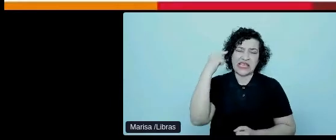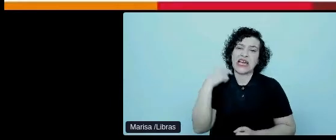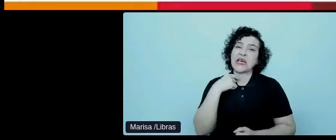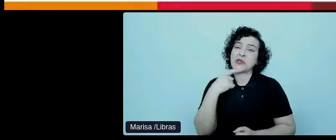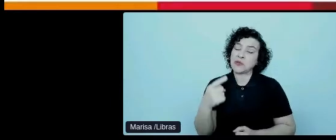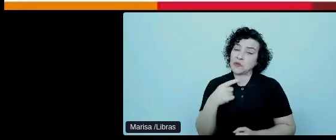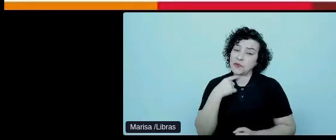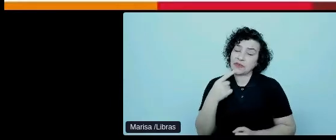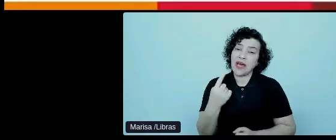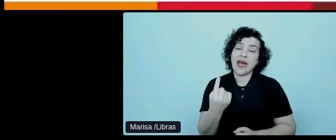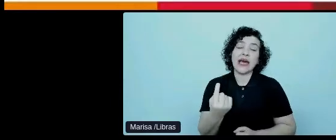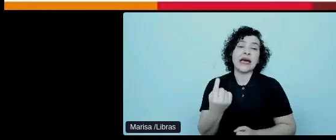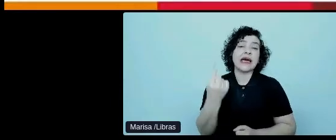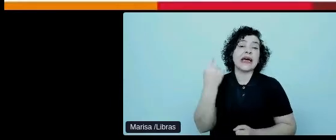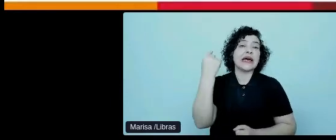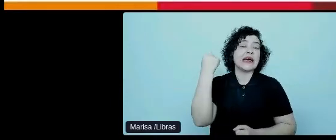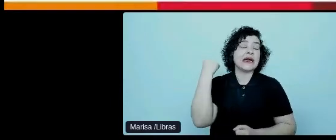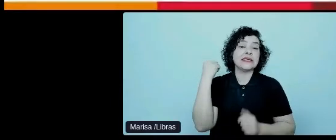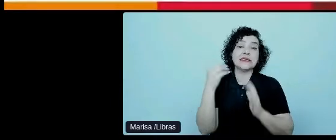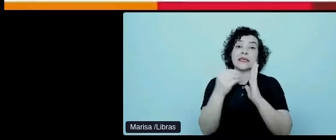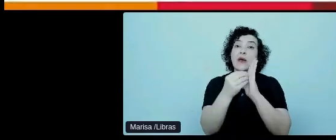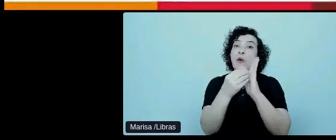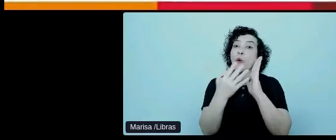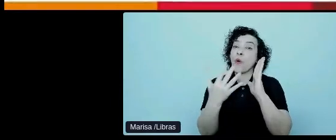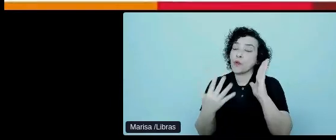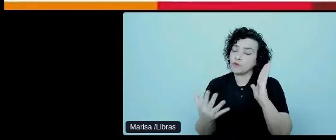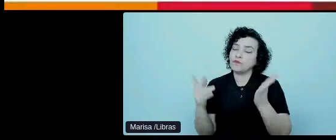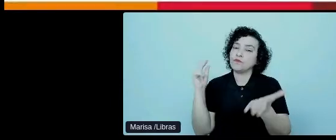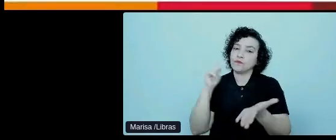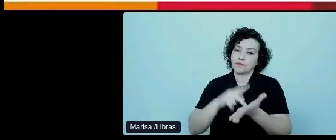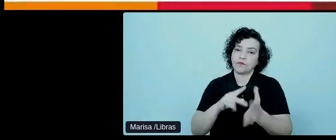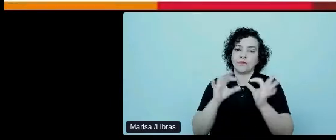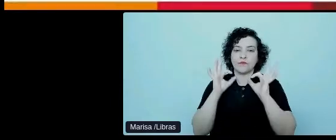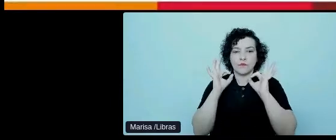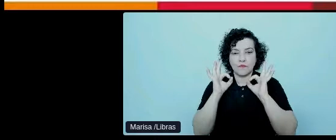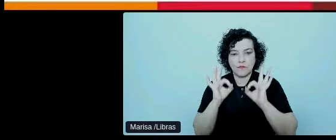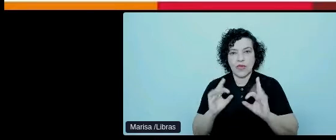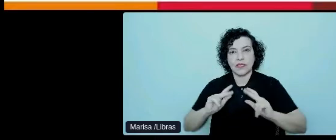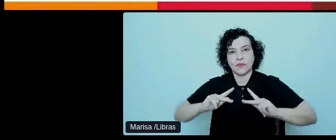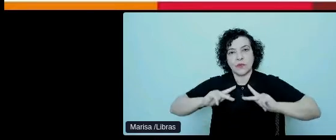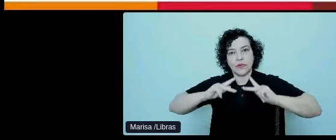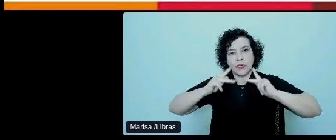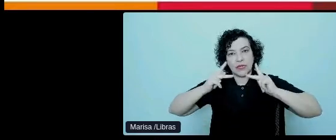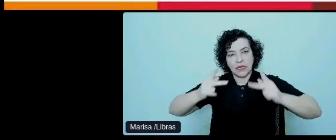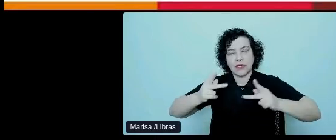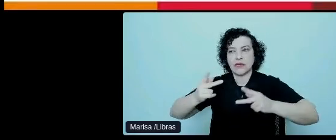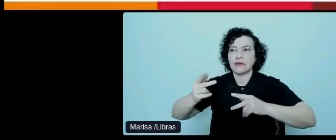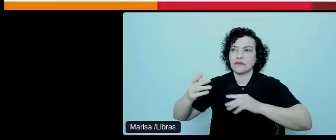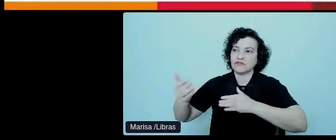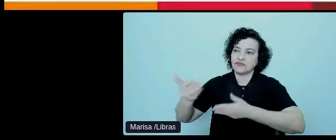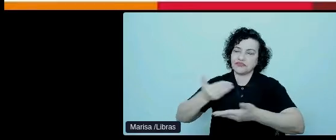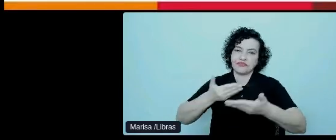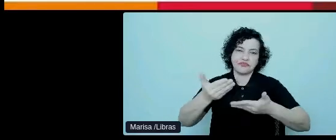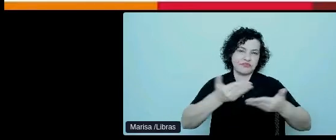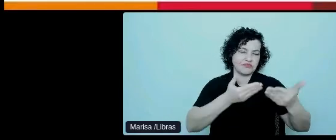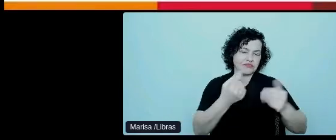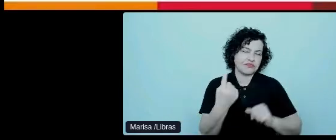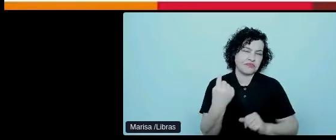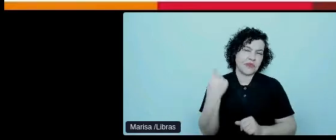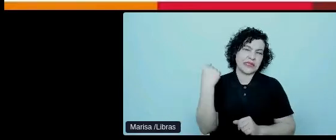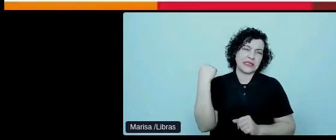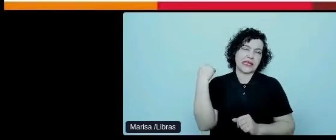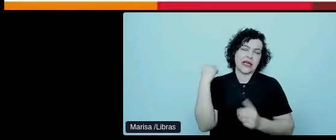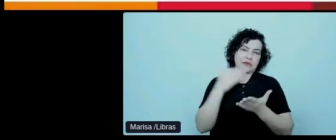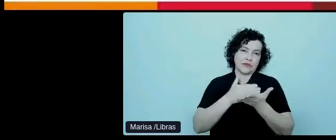mais baseada em conteúdo mesmo. Então, as trocas de link, bem como é que eram os primórdios ali